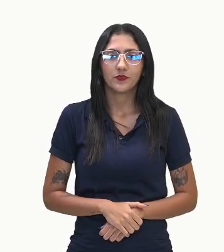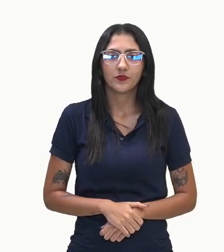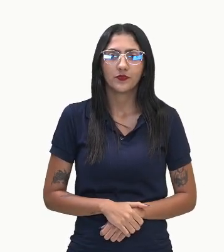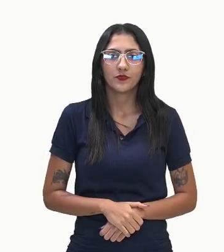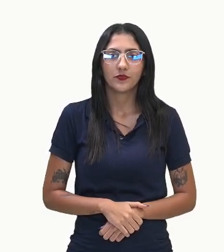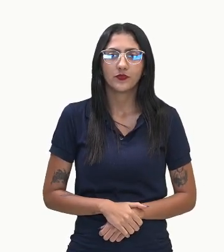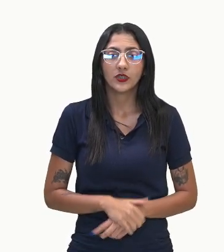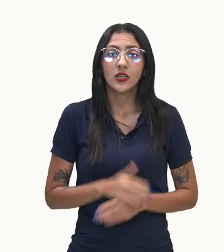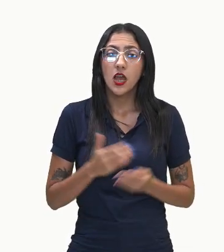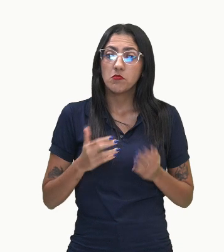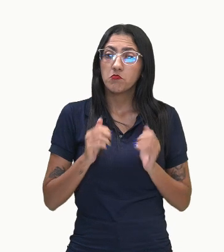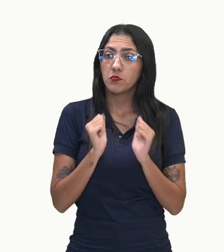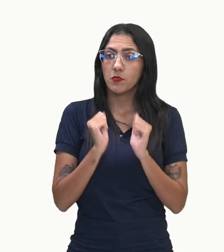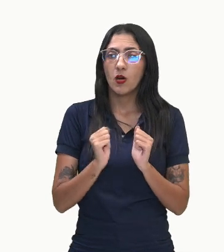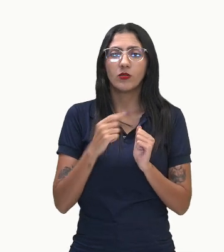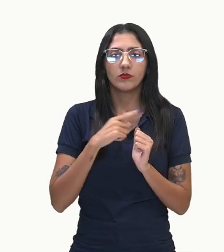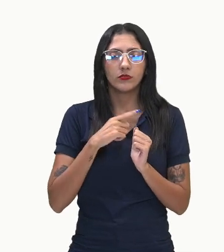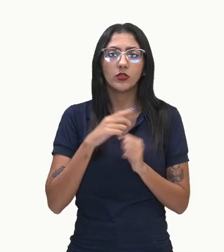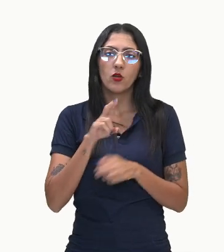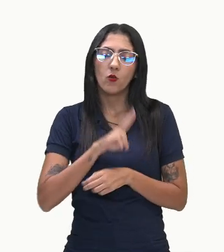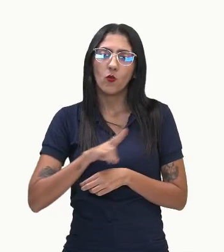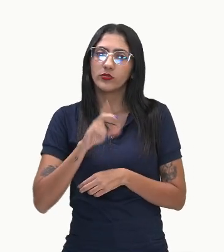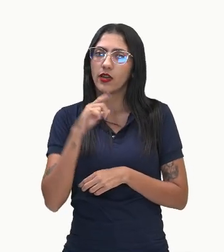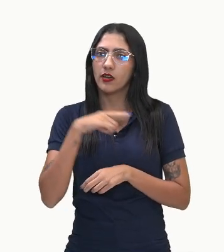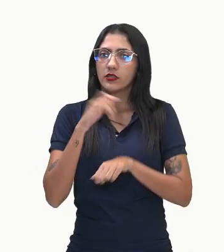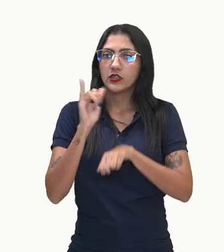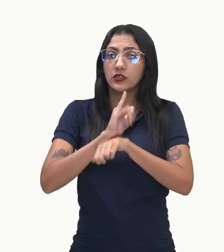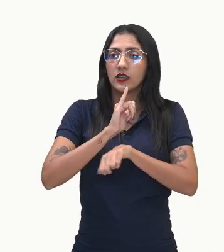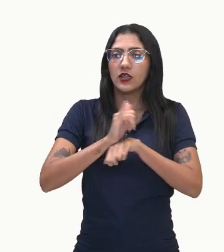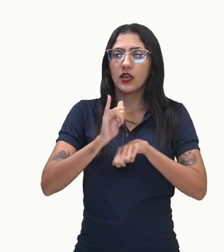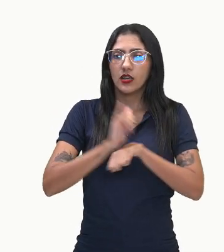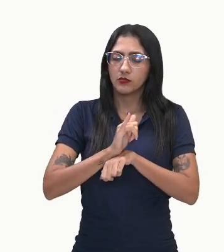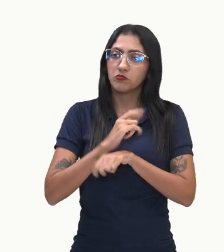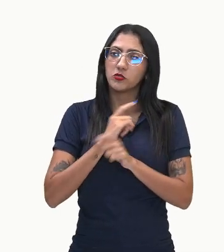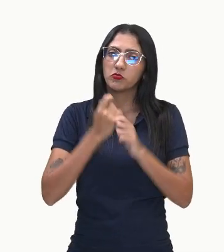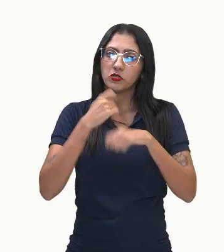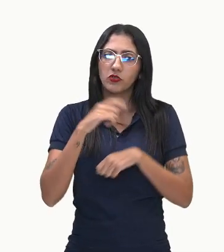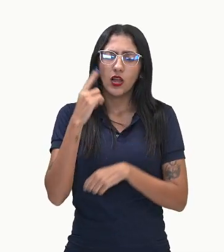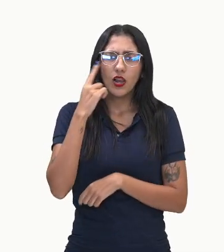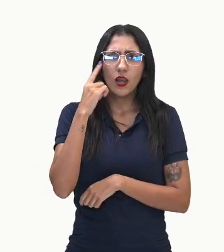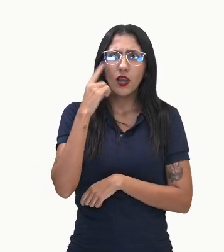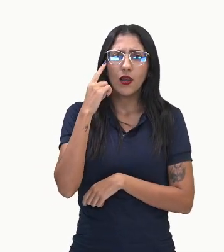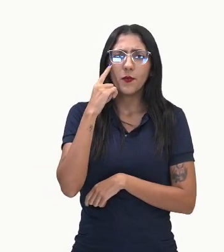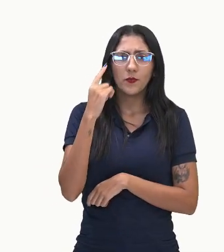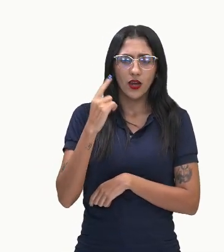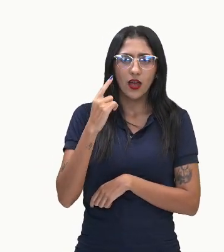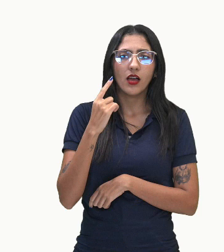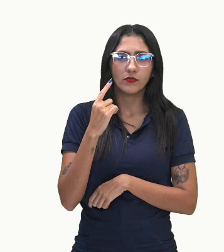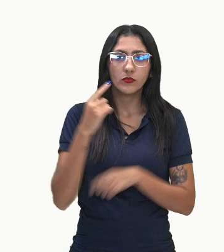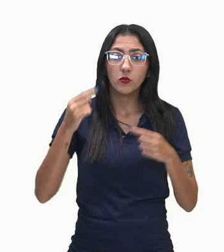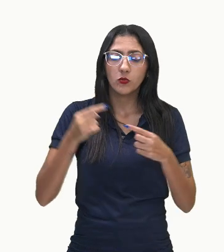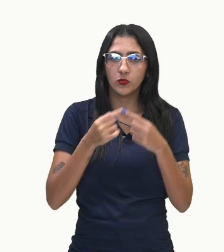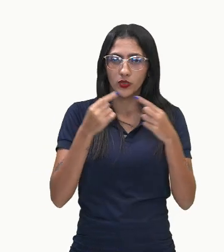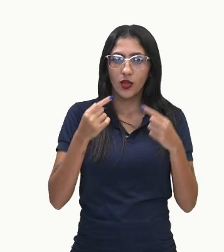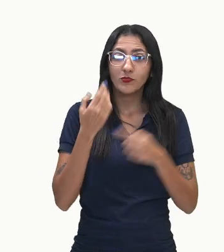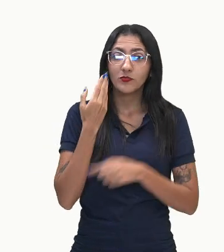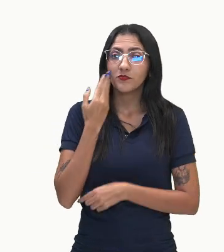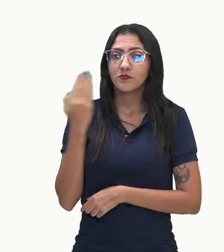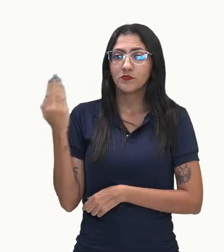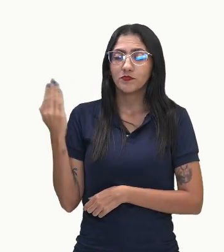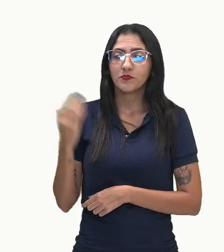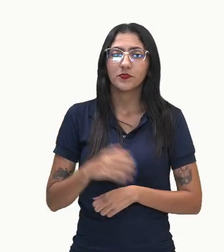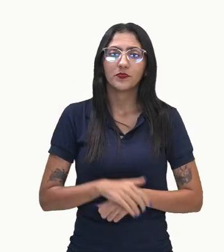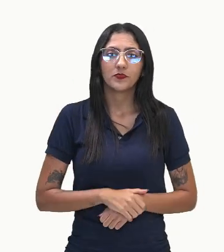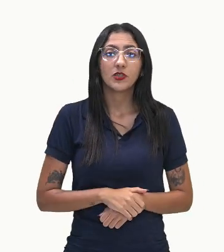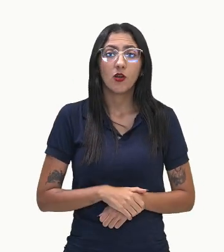nós podemos utilizar, né, essa estratégia, né, para nomear os polígonos. Por exemplo,